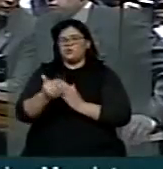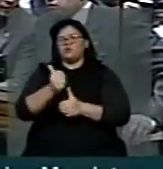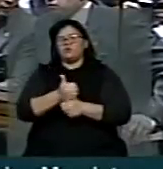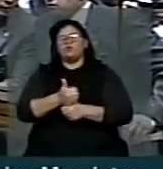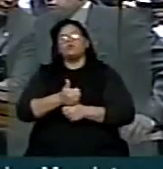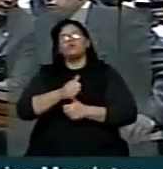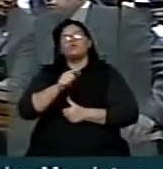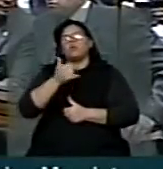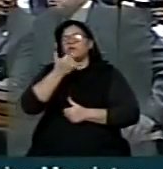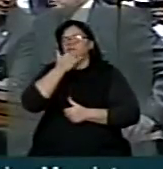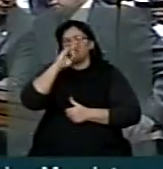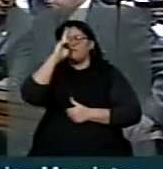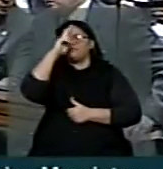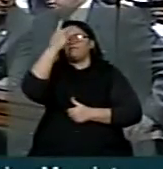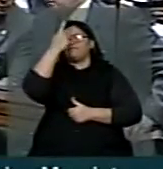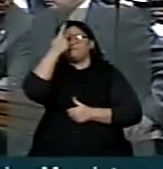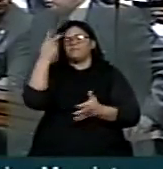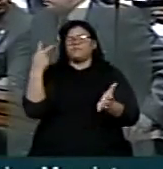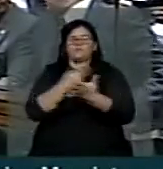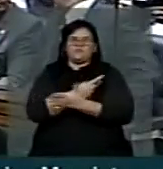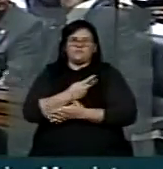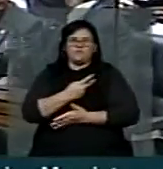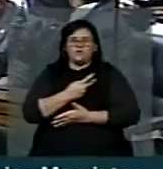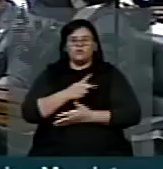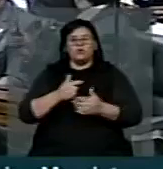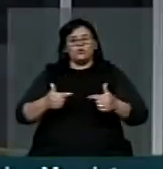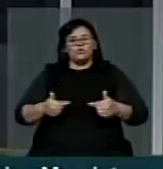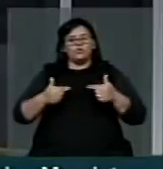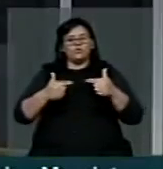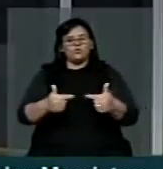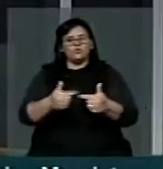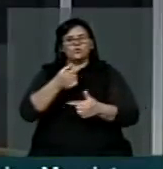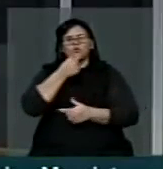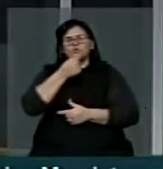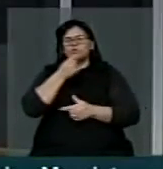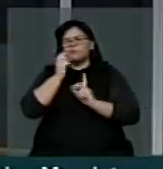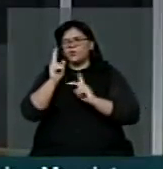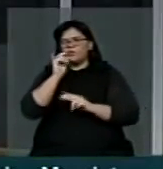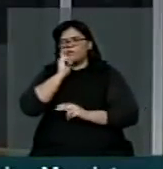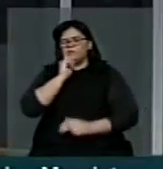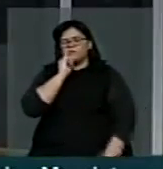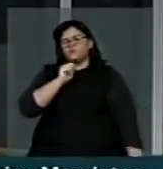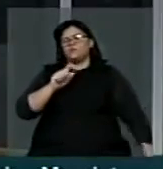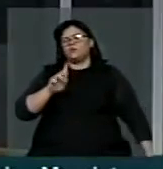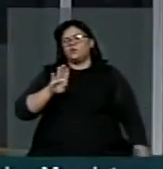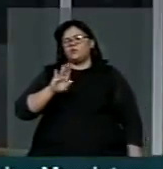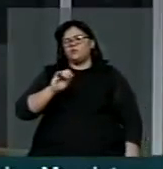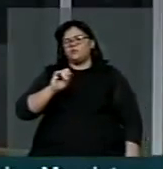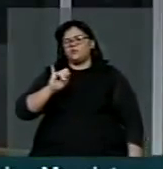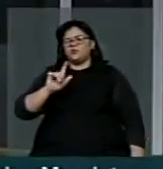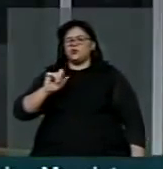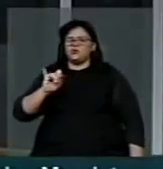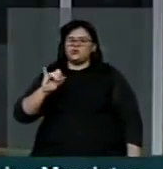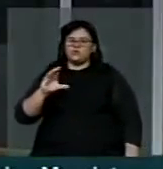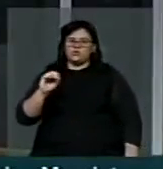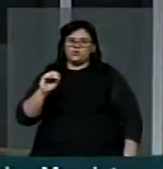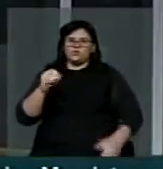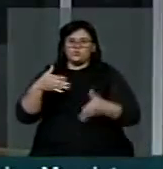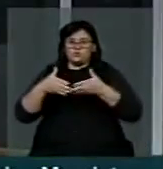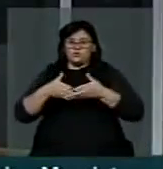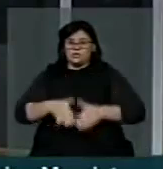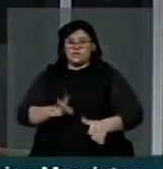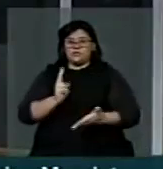cassações equivocadas. As lutas trazidas por homens como Abílio Fernandes, meu conterrâneo, líder